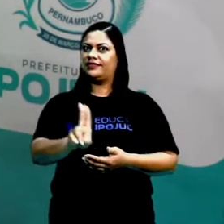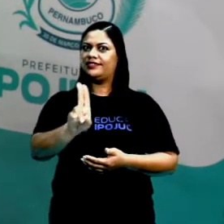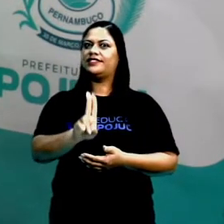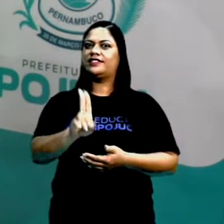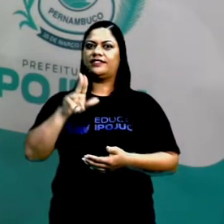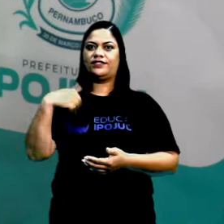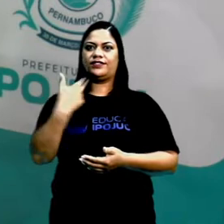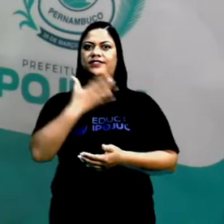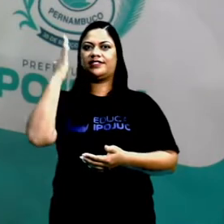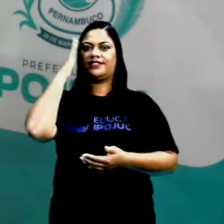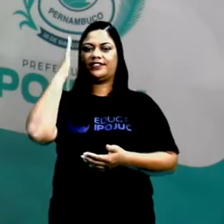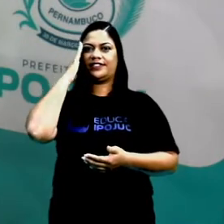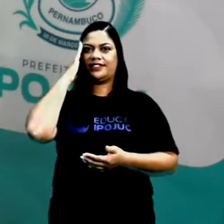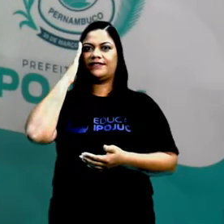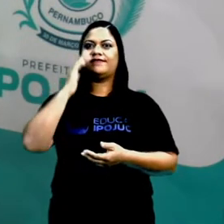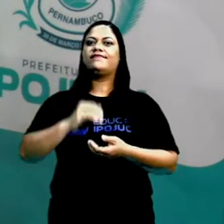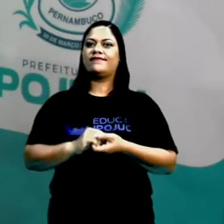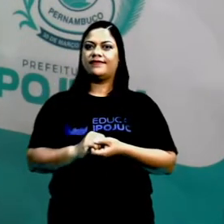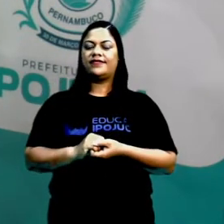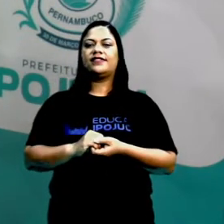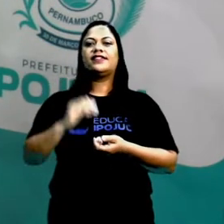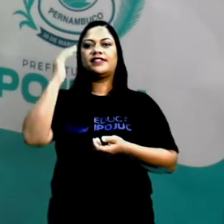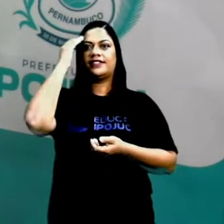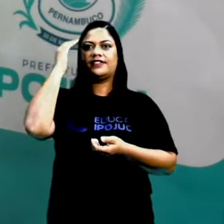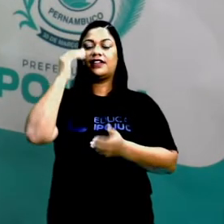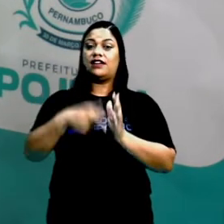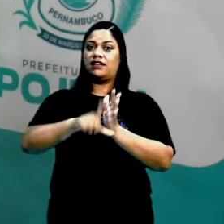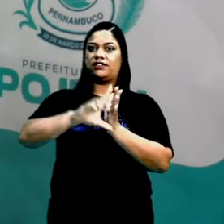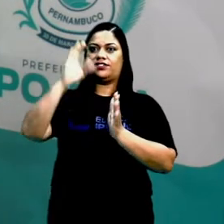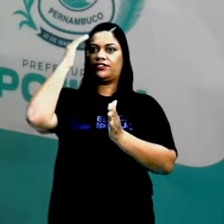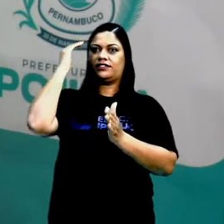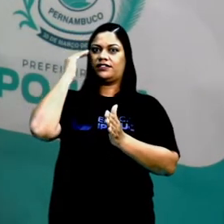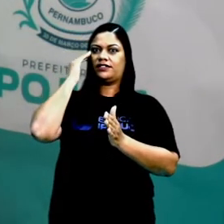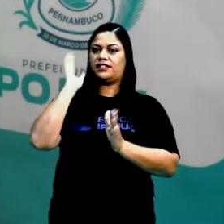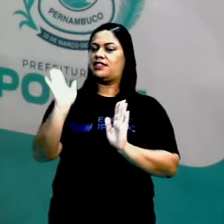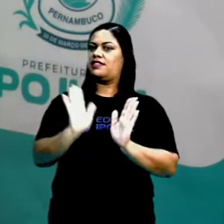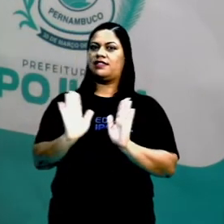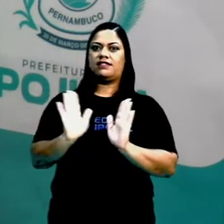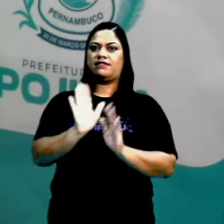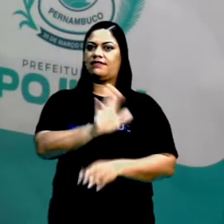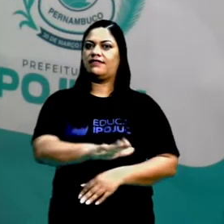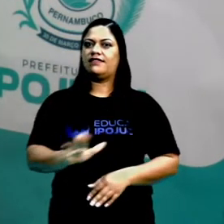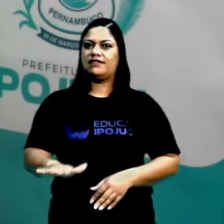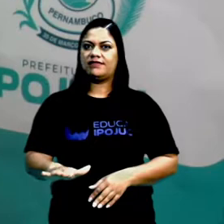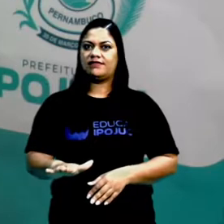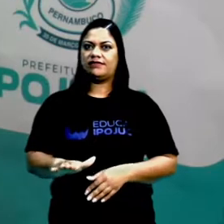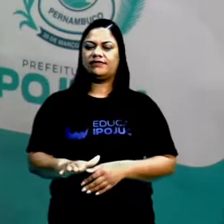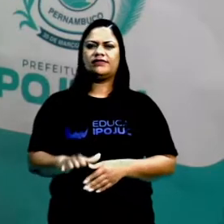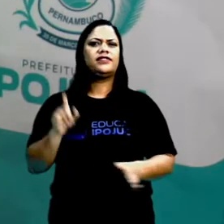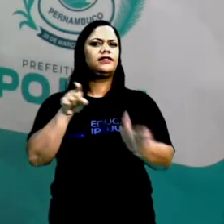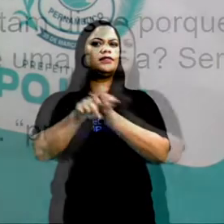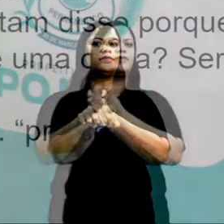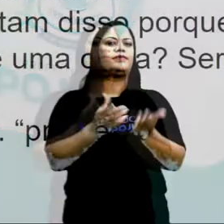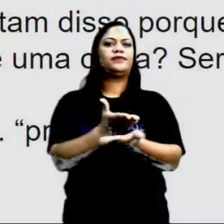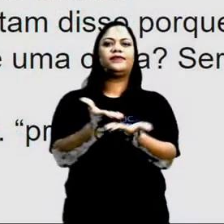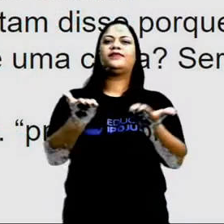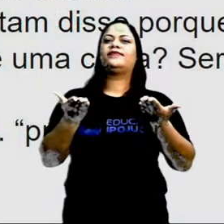convencer a gente que pré-adolescente não é criança ou que pré-adolescente é criança. ela está fazendo uma